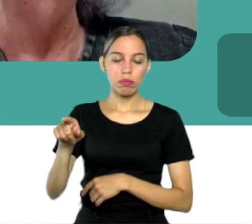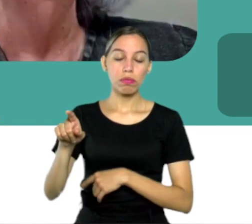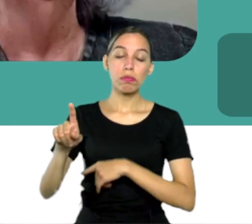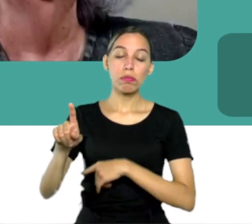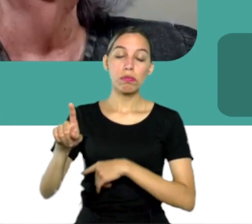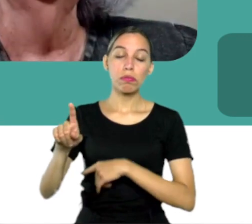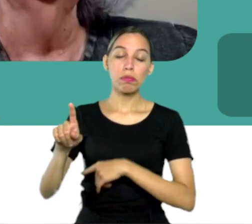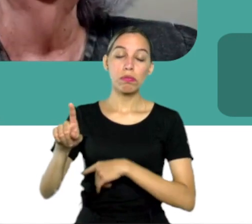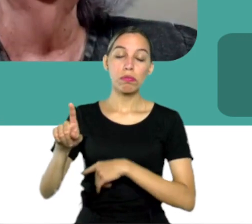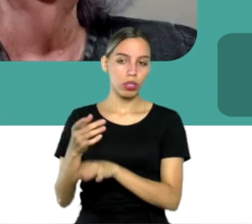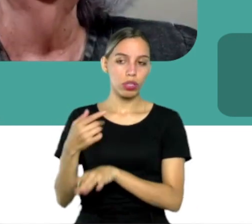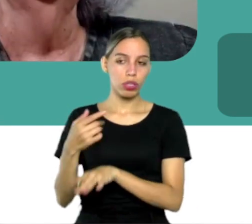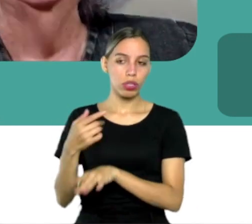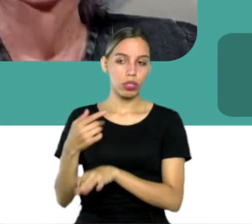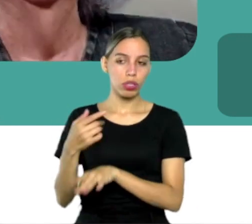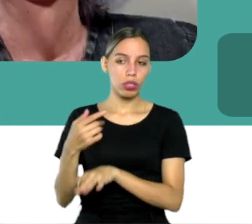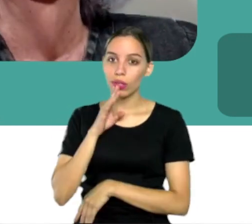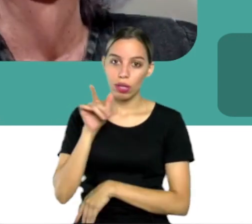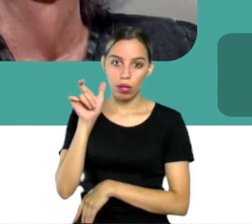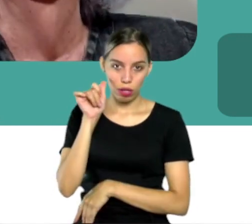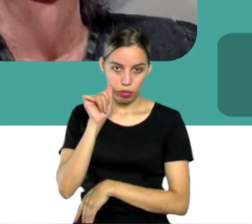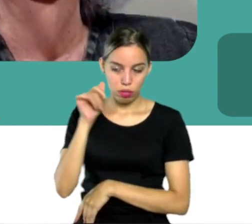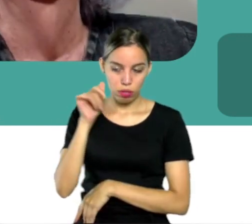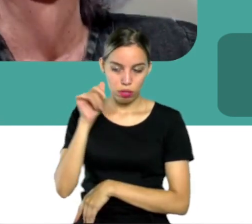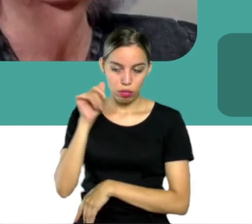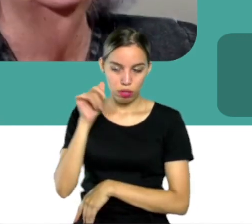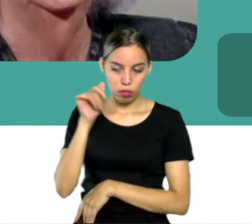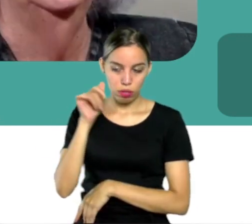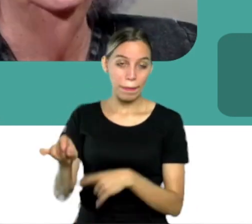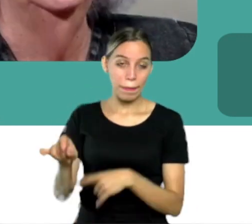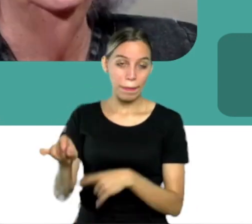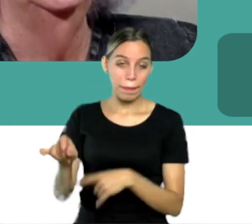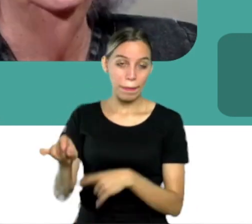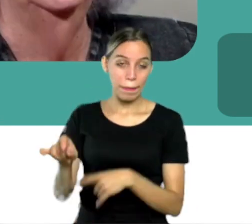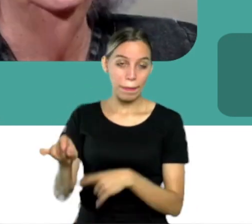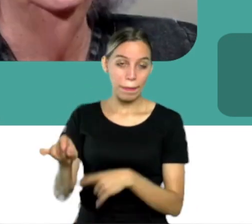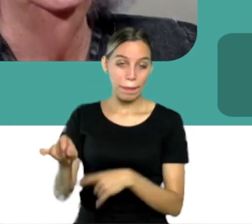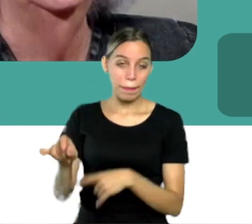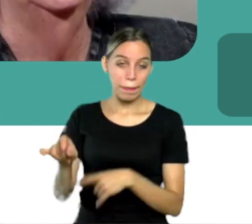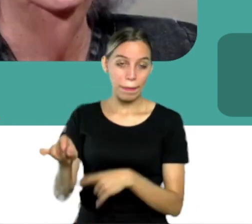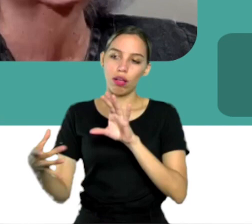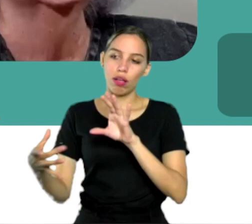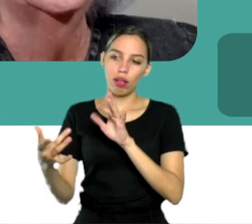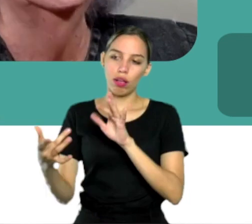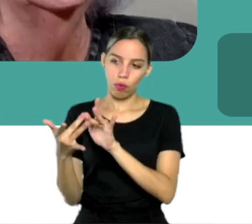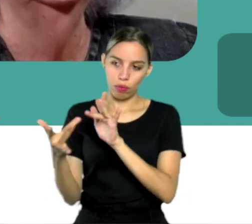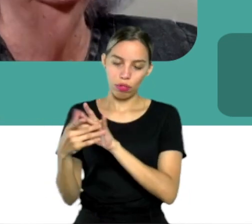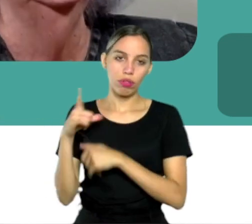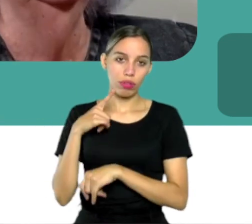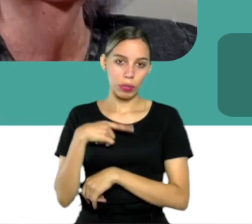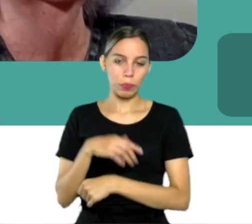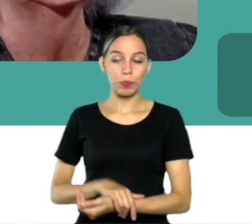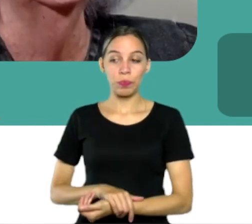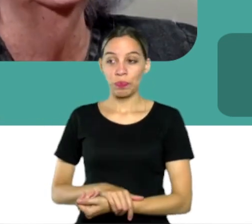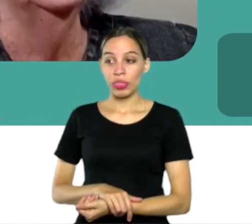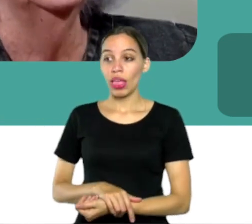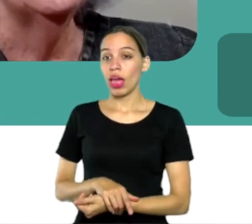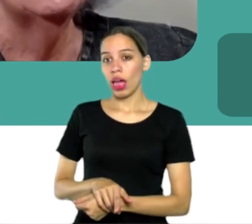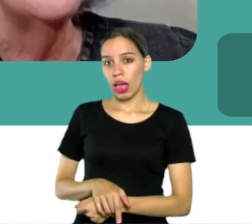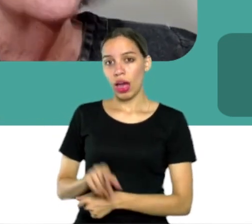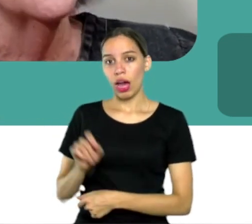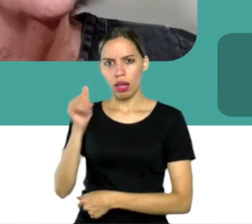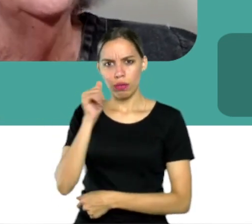né? Mas ela, brincando comigo, ela falou, olha, meu sonho de consumo é ilustrar um livro seu. Eu